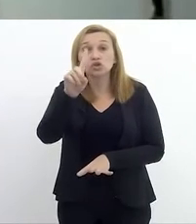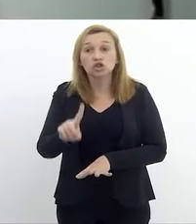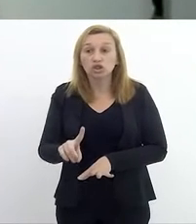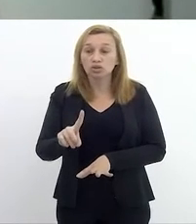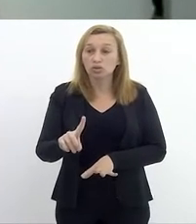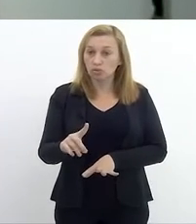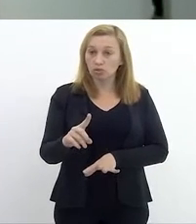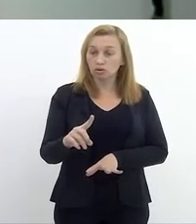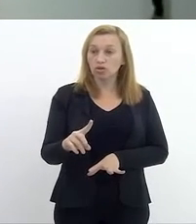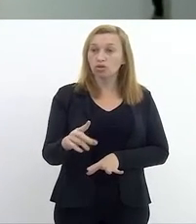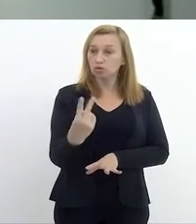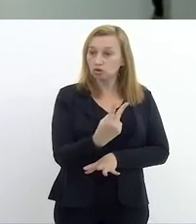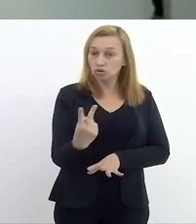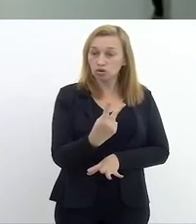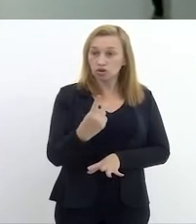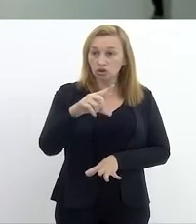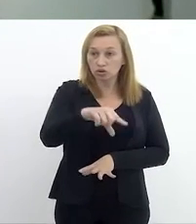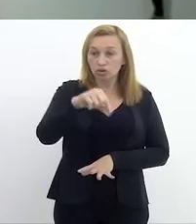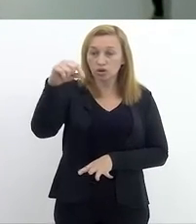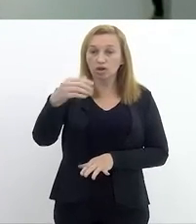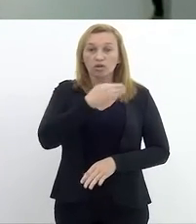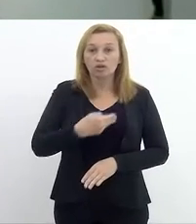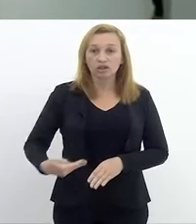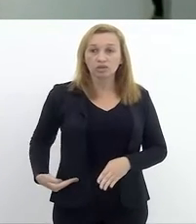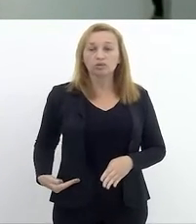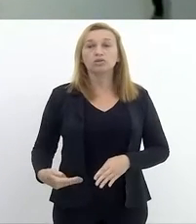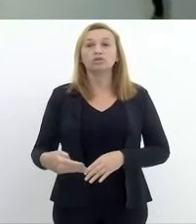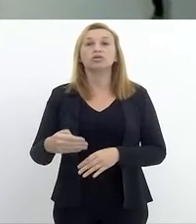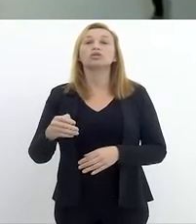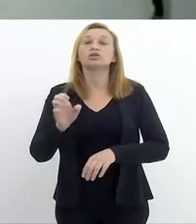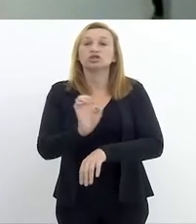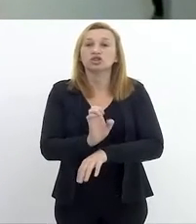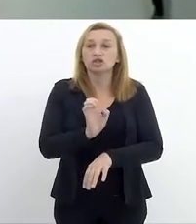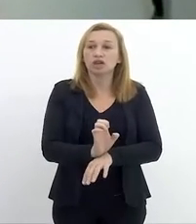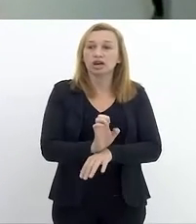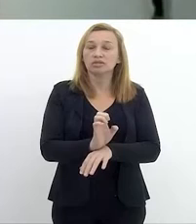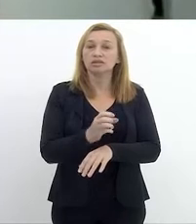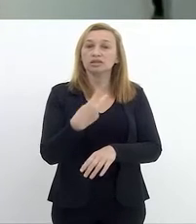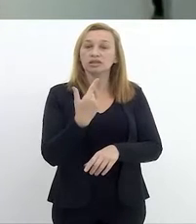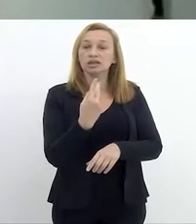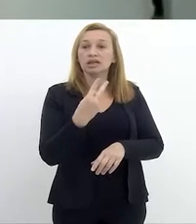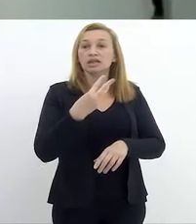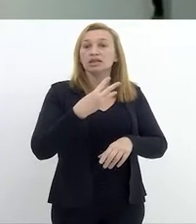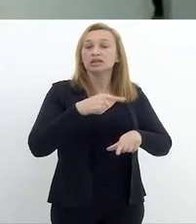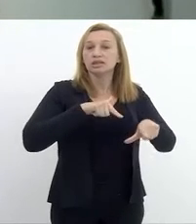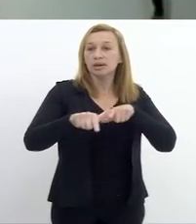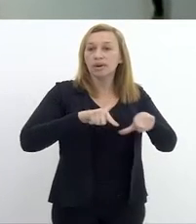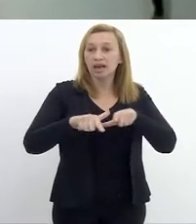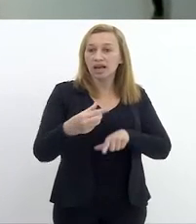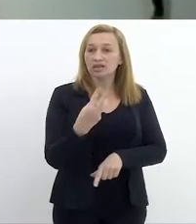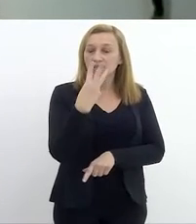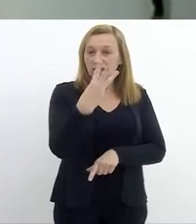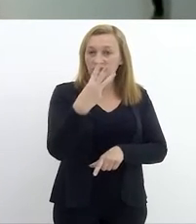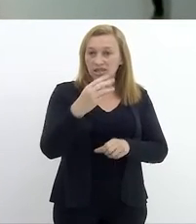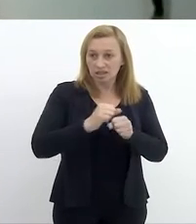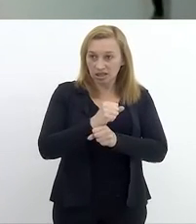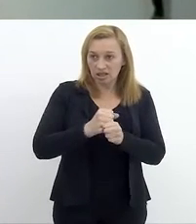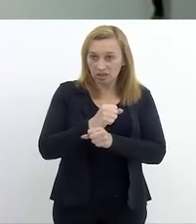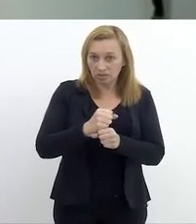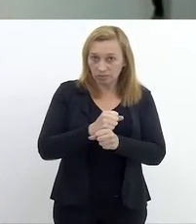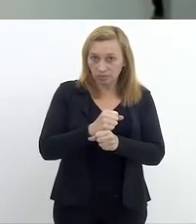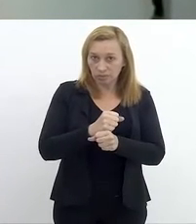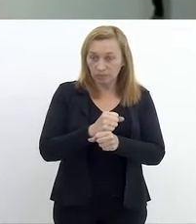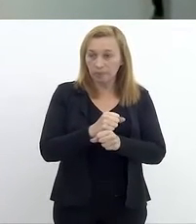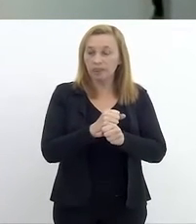ao início, eles são nomeados pelo governador do estado para um mandato de 3 anos, a partir de uma lista